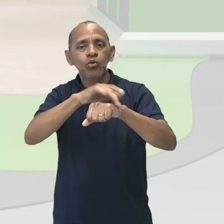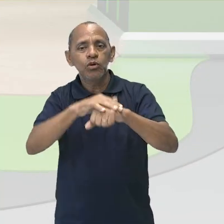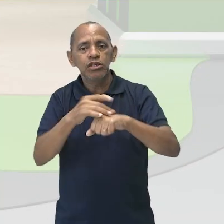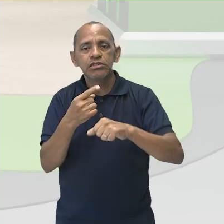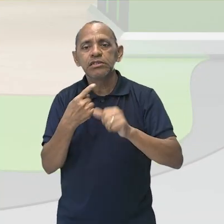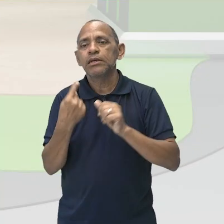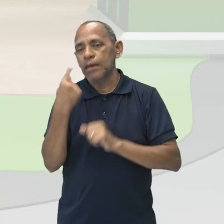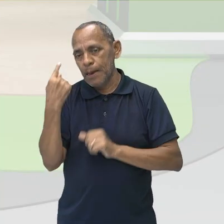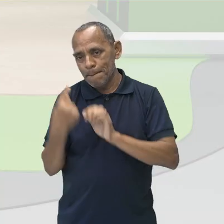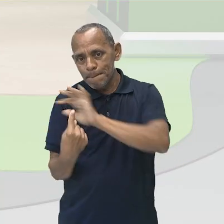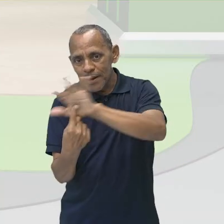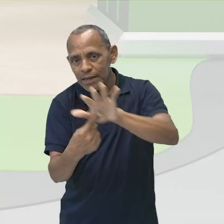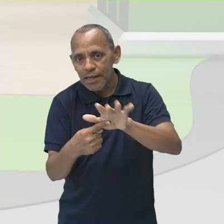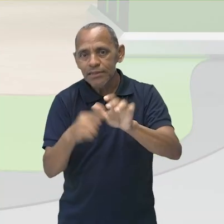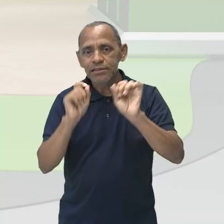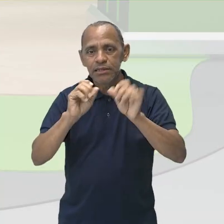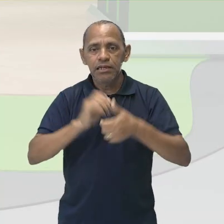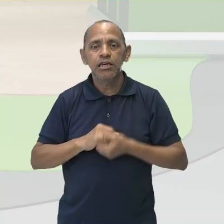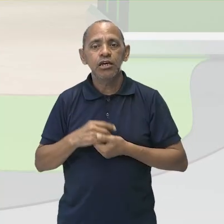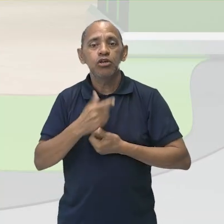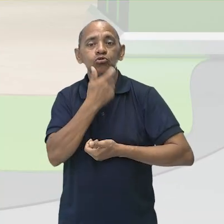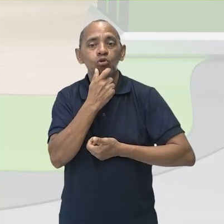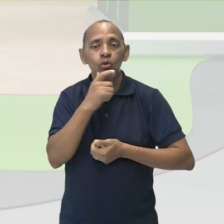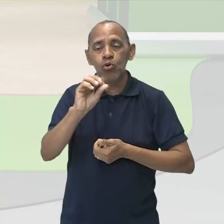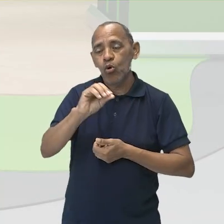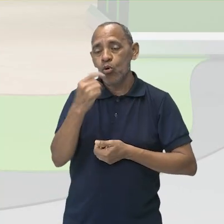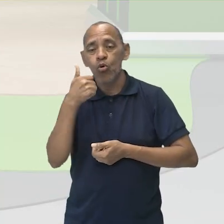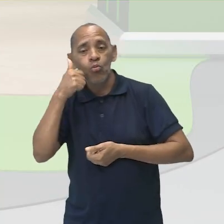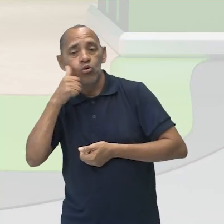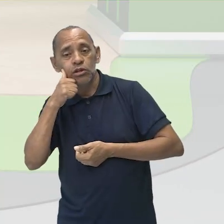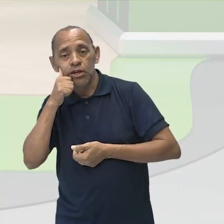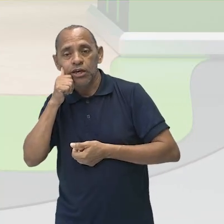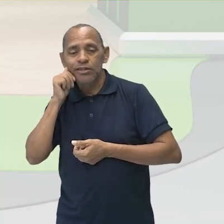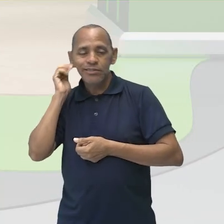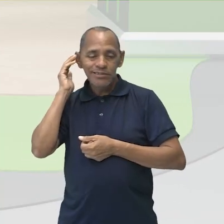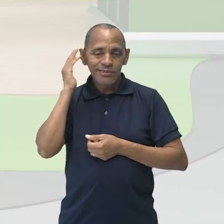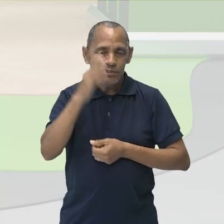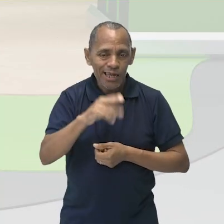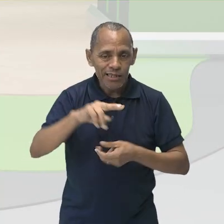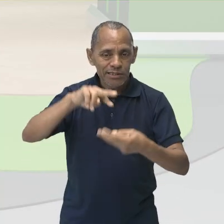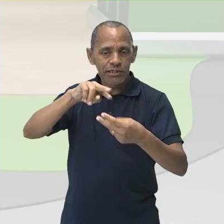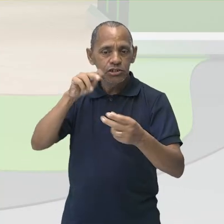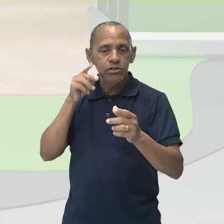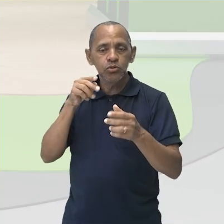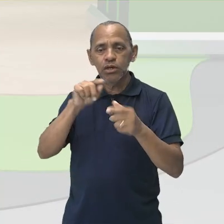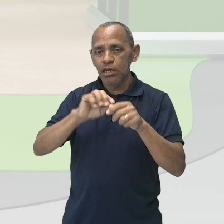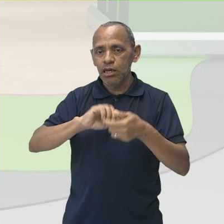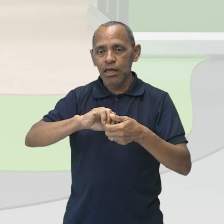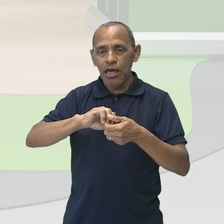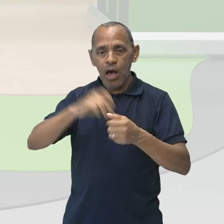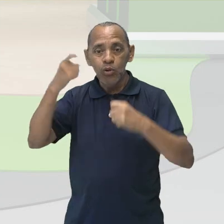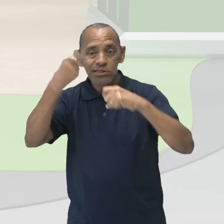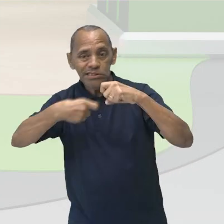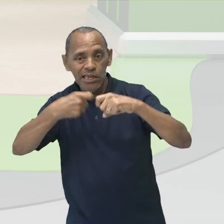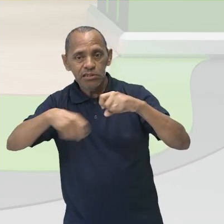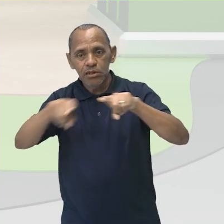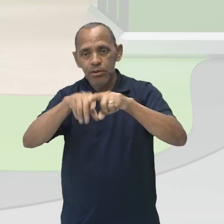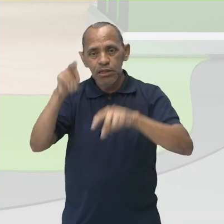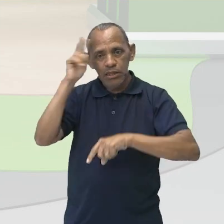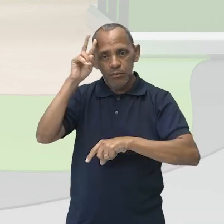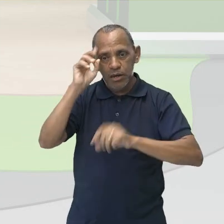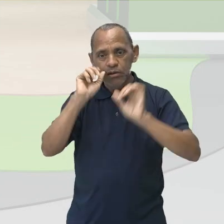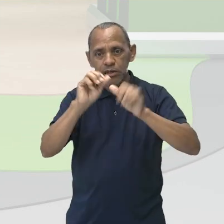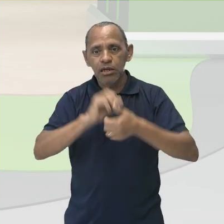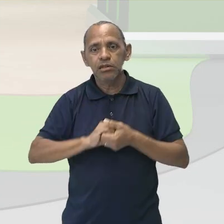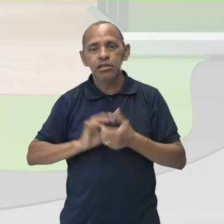homens ou em mulheres, que são as doenças genéticas ligadas ao sexo. Mas antes de prosseguirmos, eu vou relembrar que nós temos um